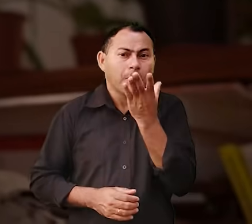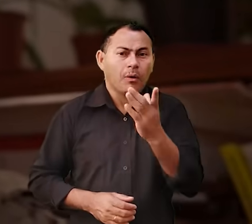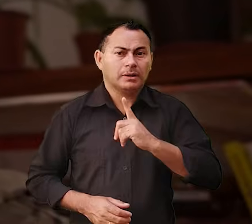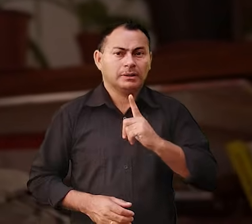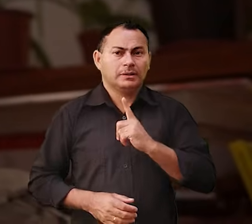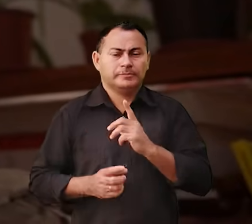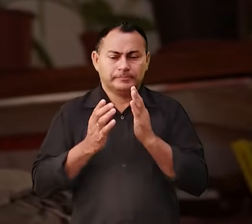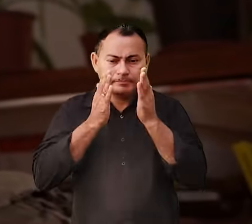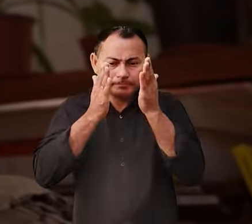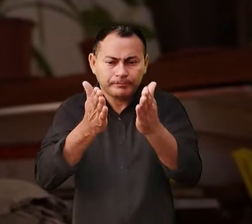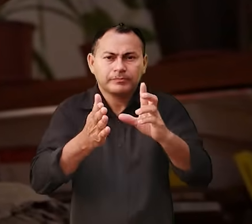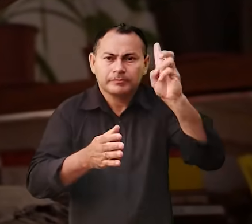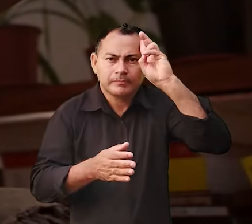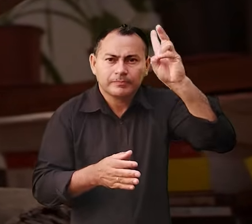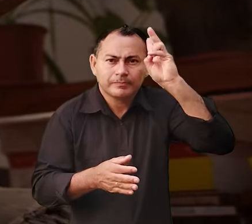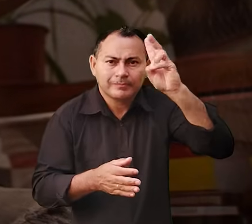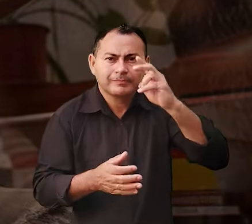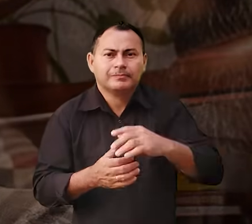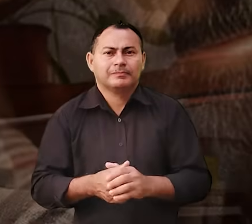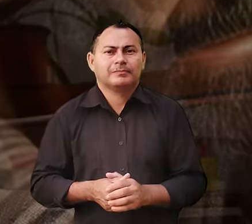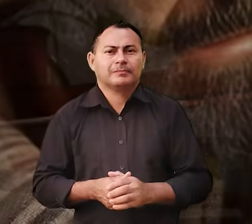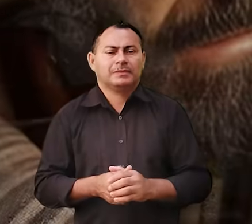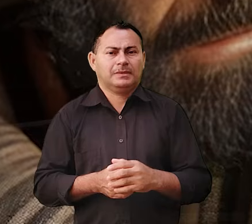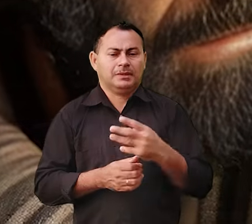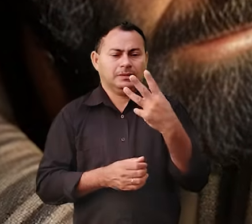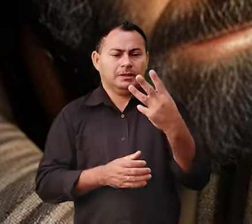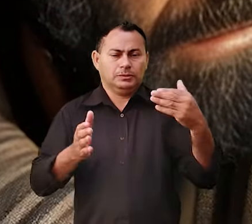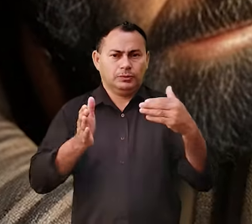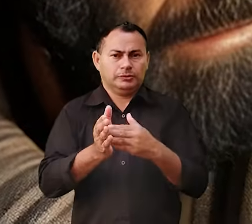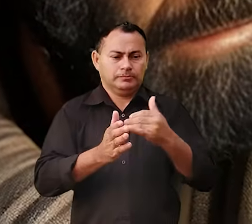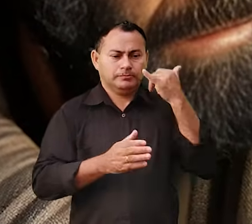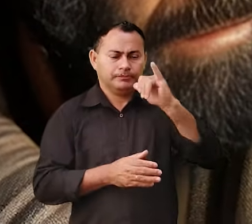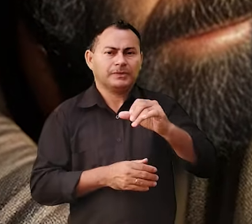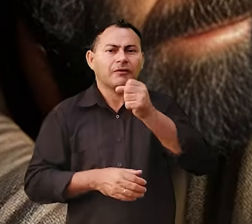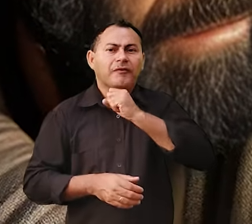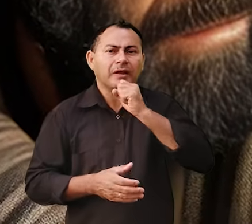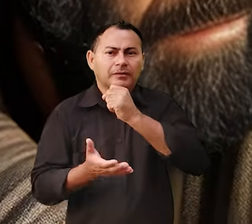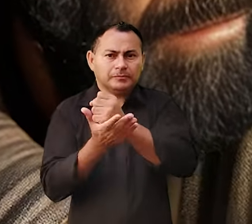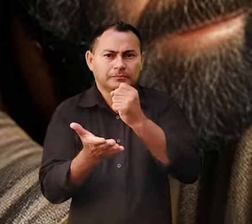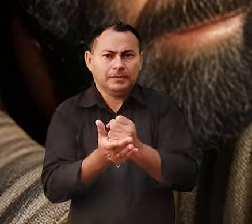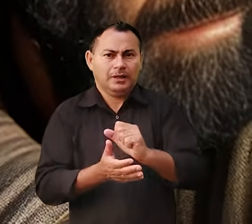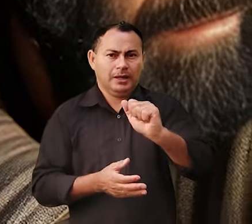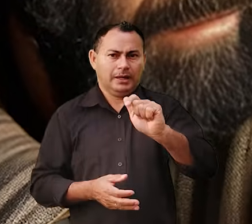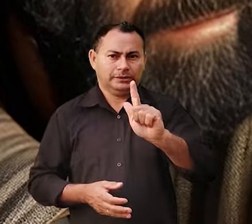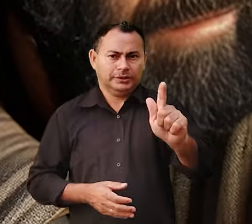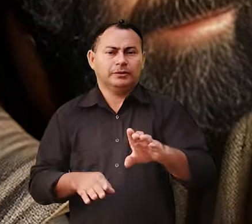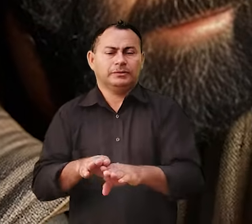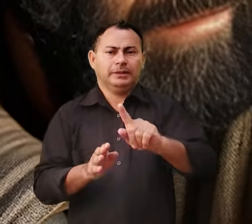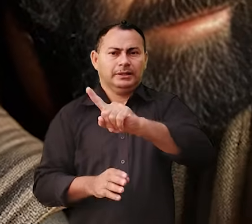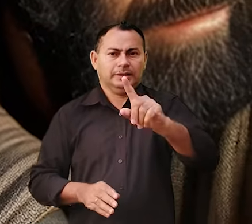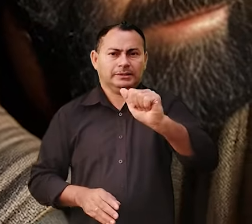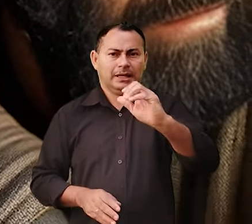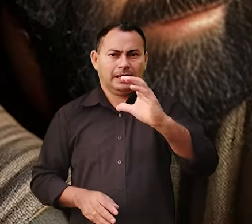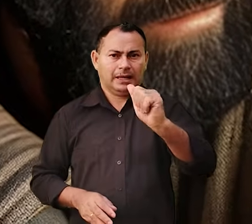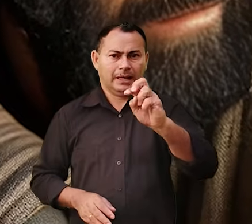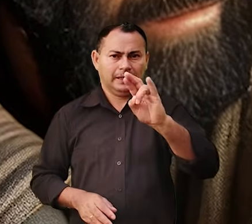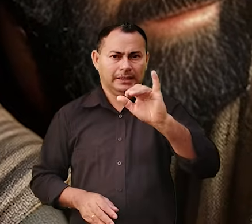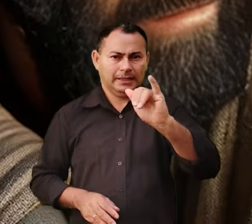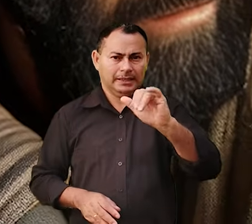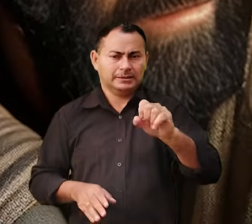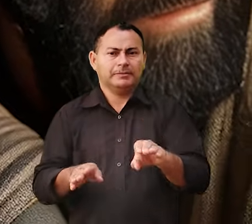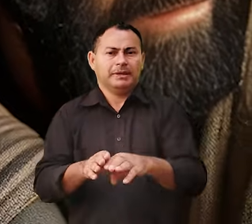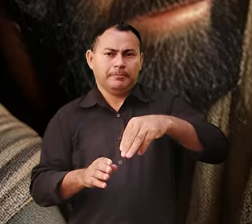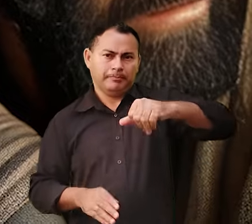bom termos a perspectiva histórica. Esses 3 últimos profetas do Velho Testamento, Ageu, Zacarias e